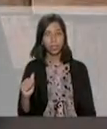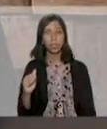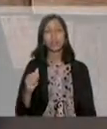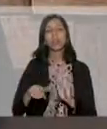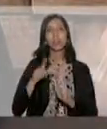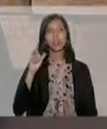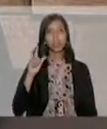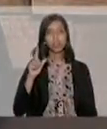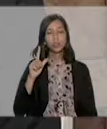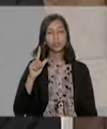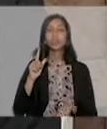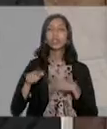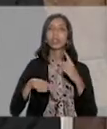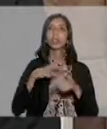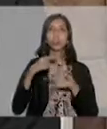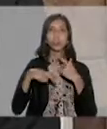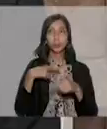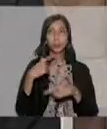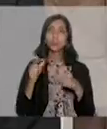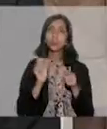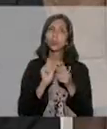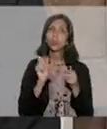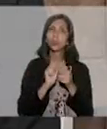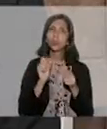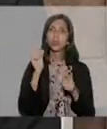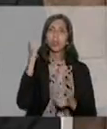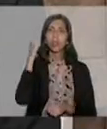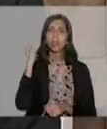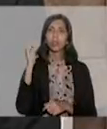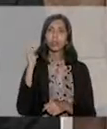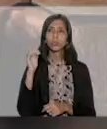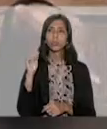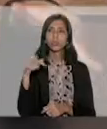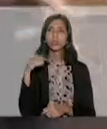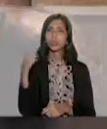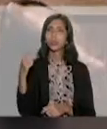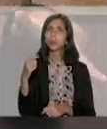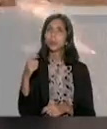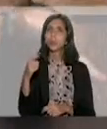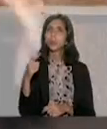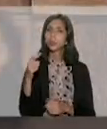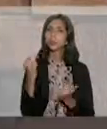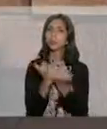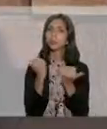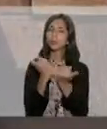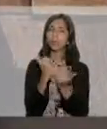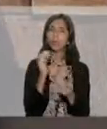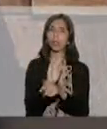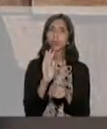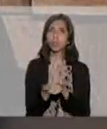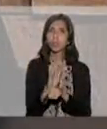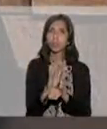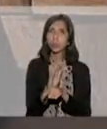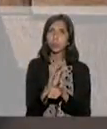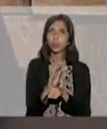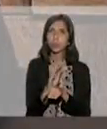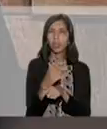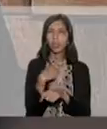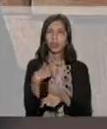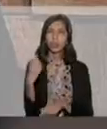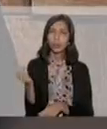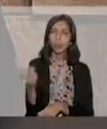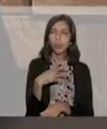Foi antes, aí depois, eu fiz, acho que o Turma de Dia foi depois até dessa colaboração. Eu estava